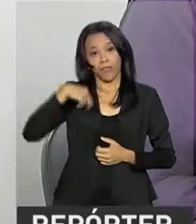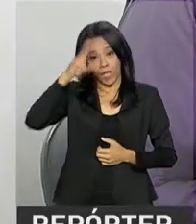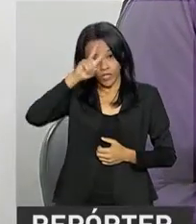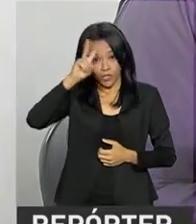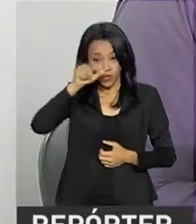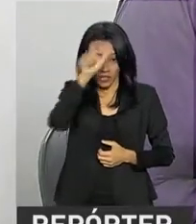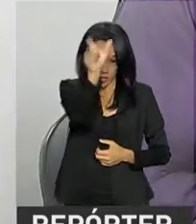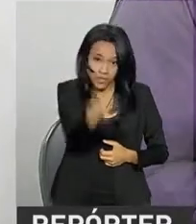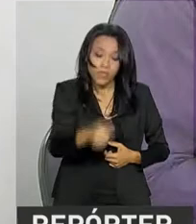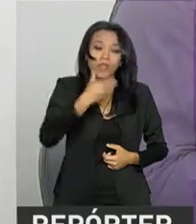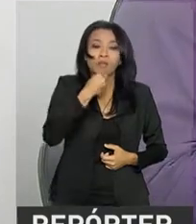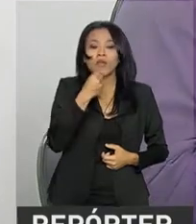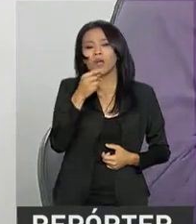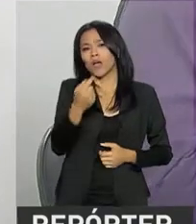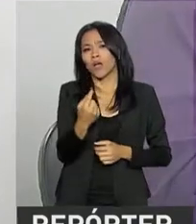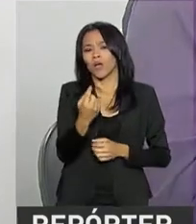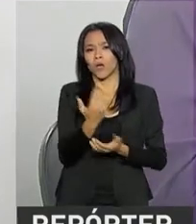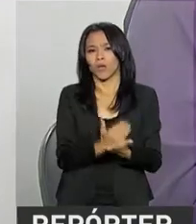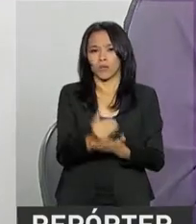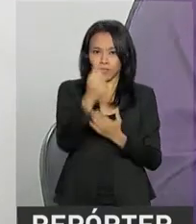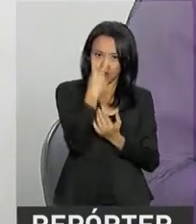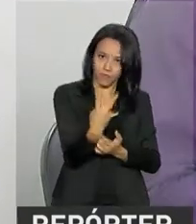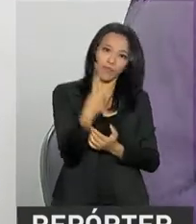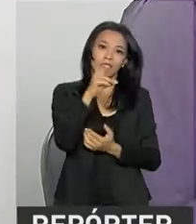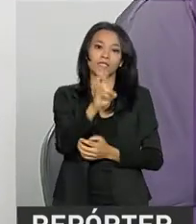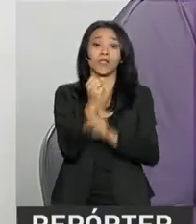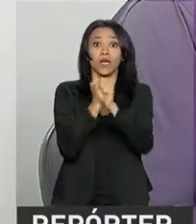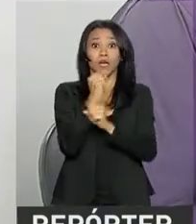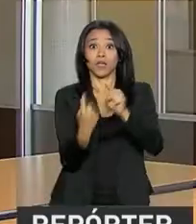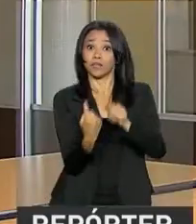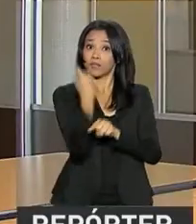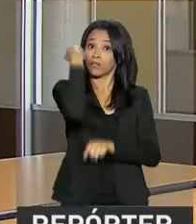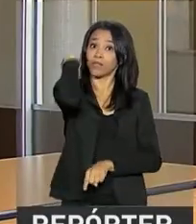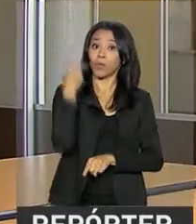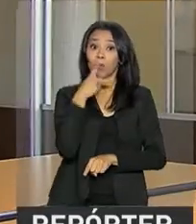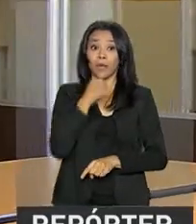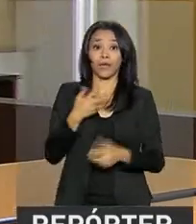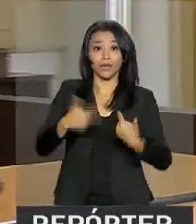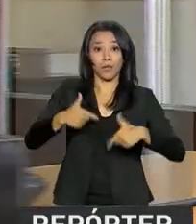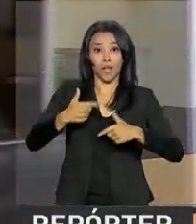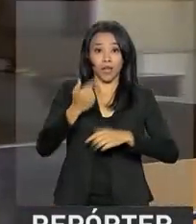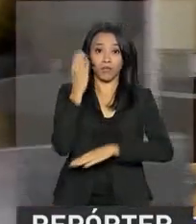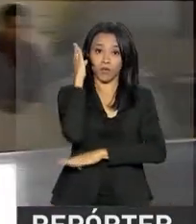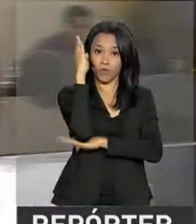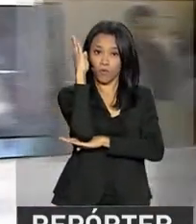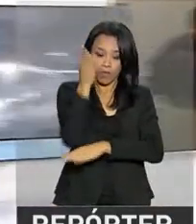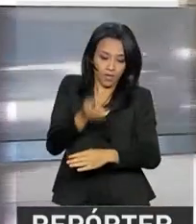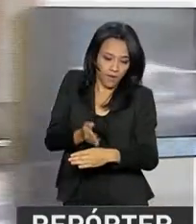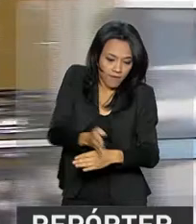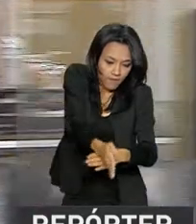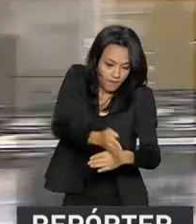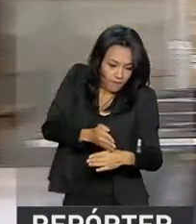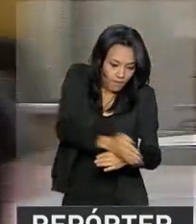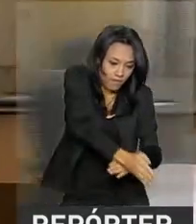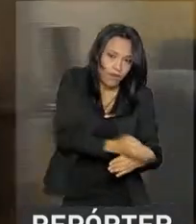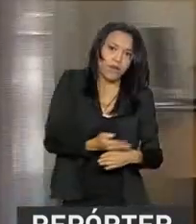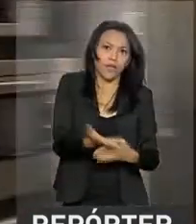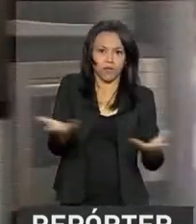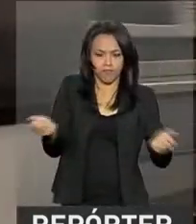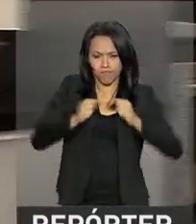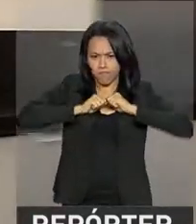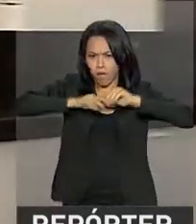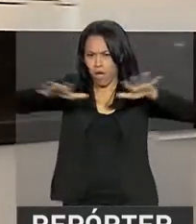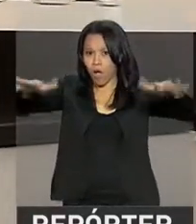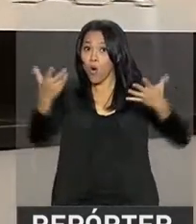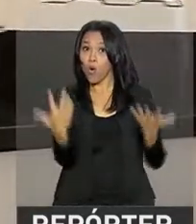desse empresário começou há 25 anos um pai marceneiro de lá pra cá a empresa familiar expandiu e hoje são